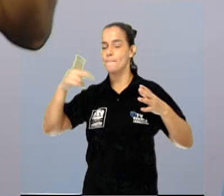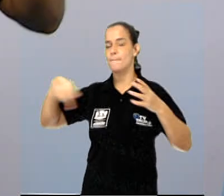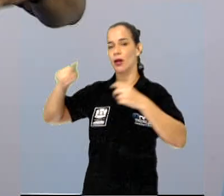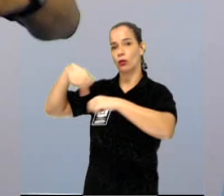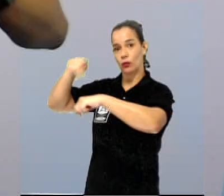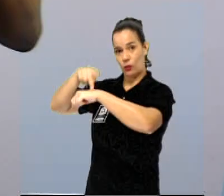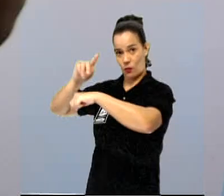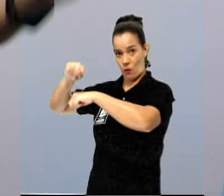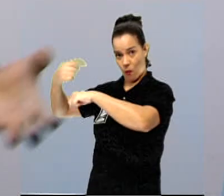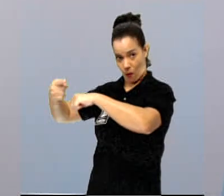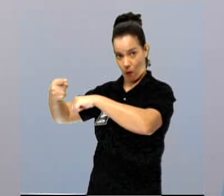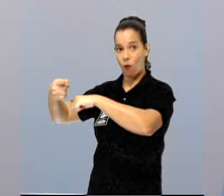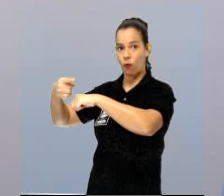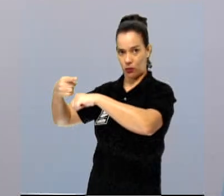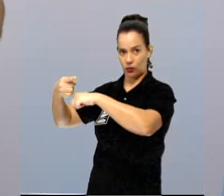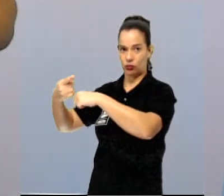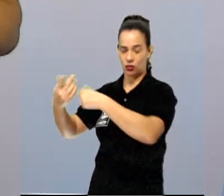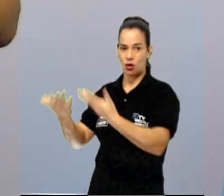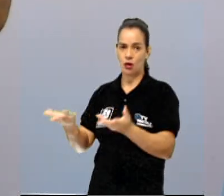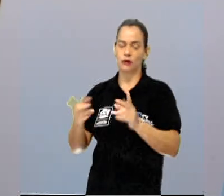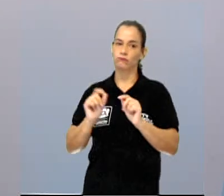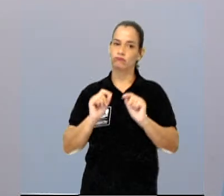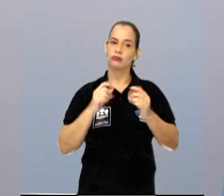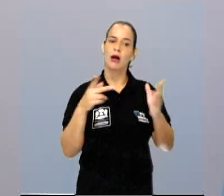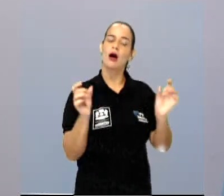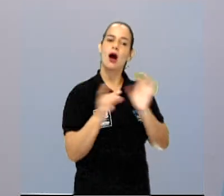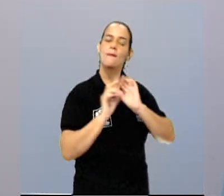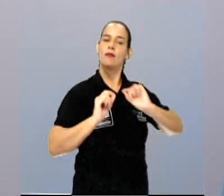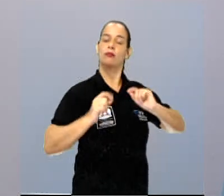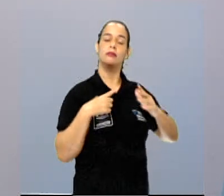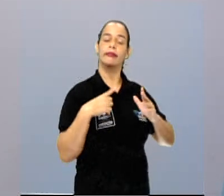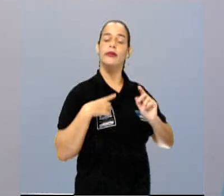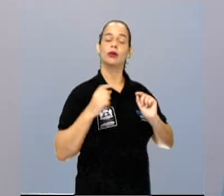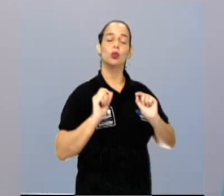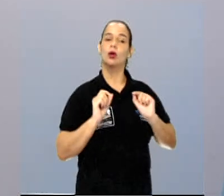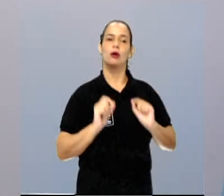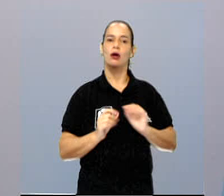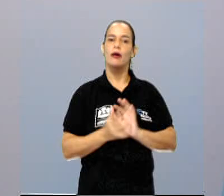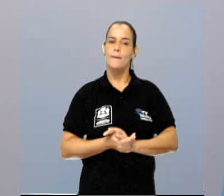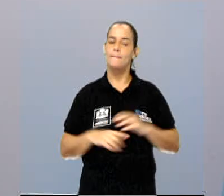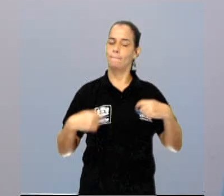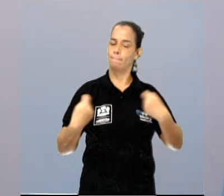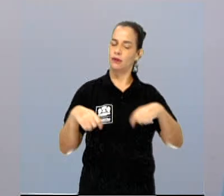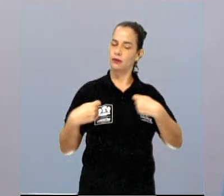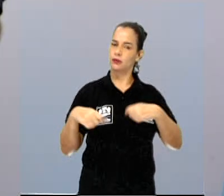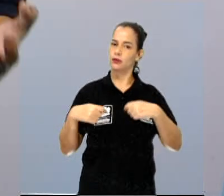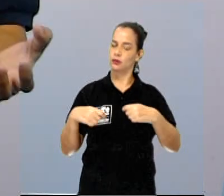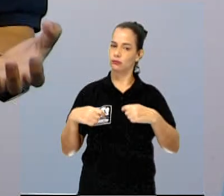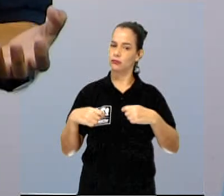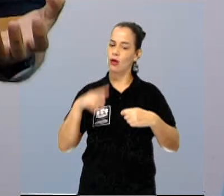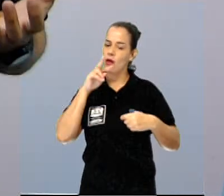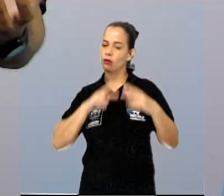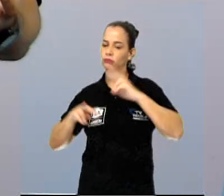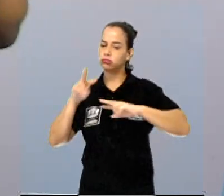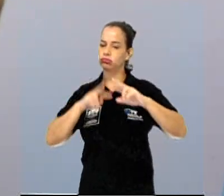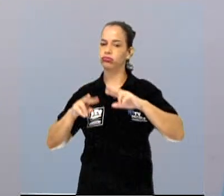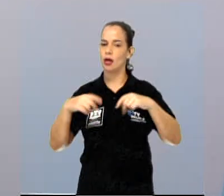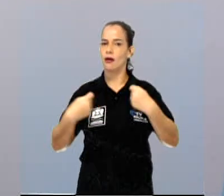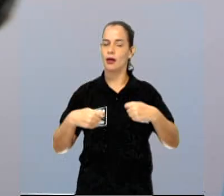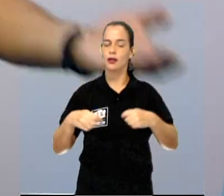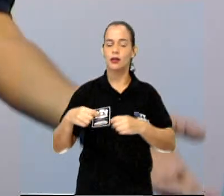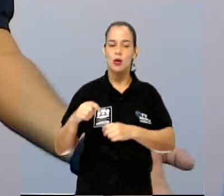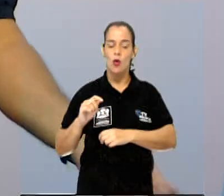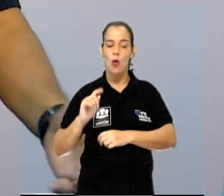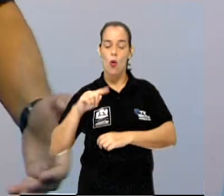mais requisitadas, elas acabam tendo que arranjar outras áreas para